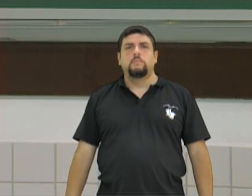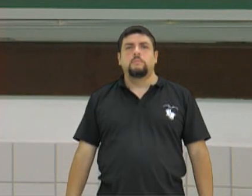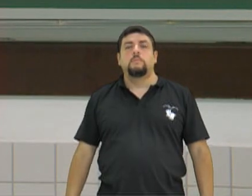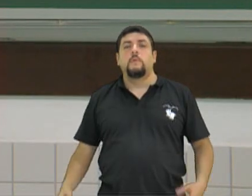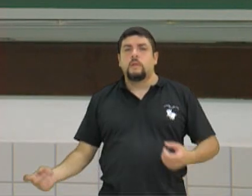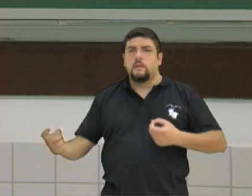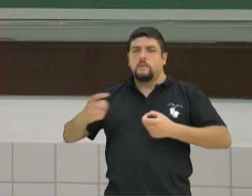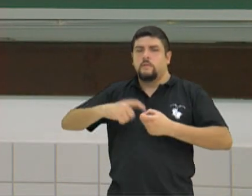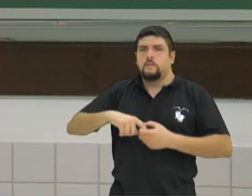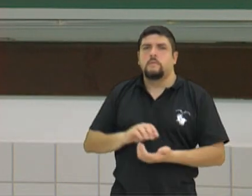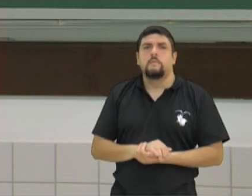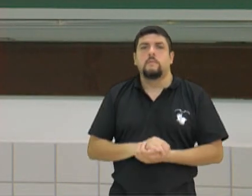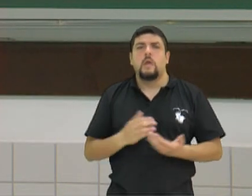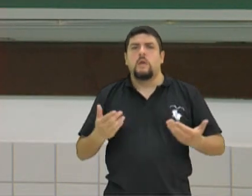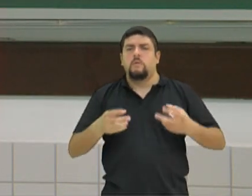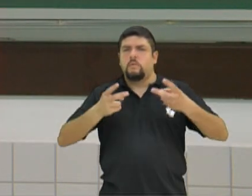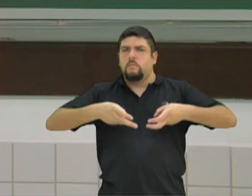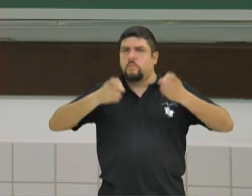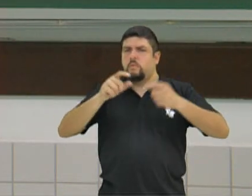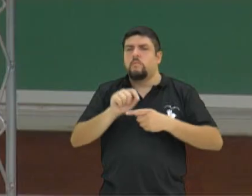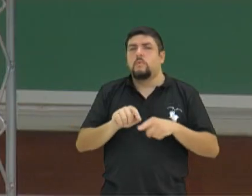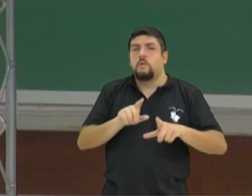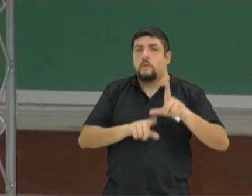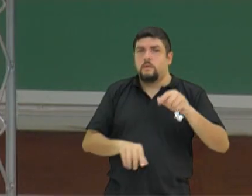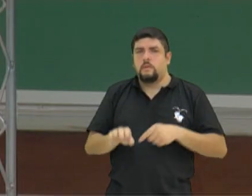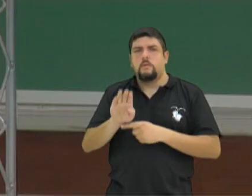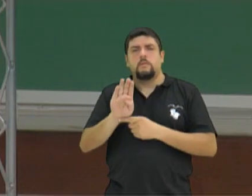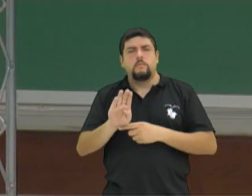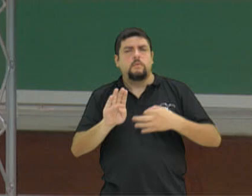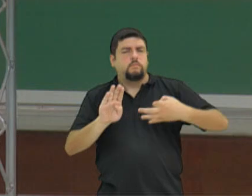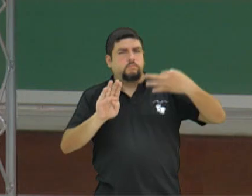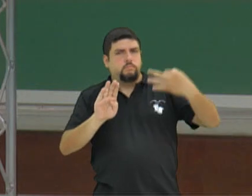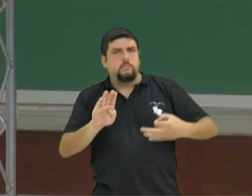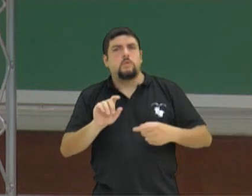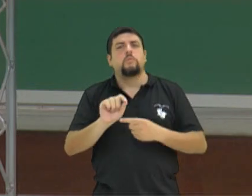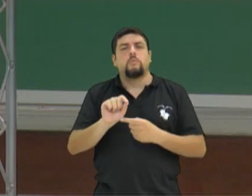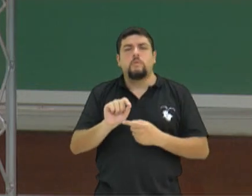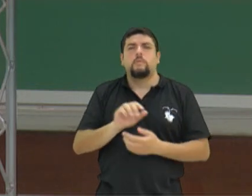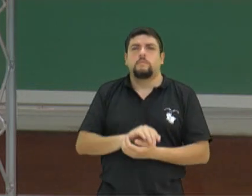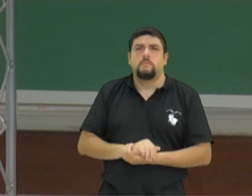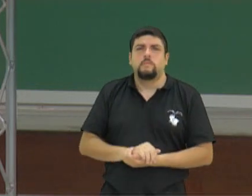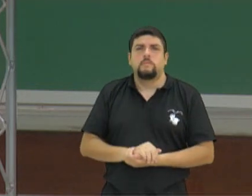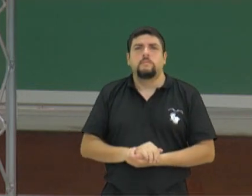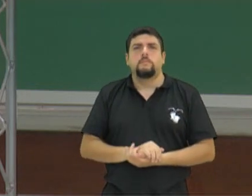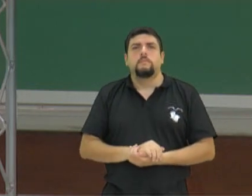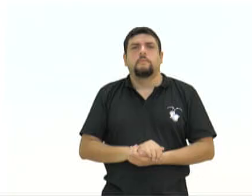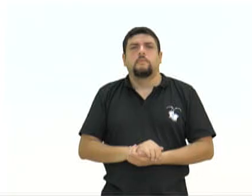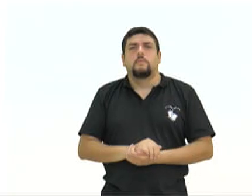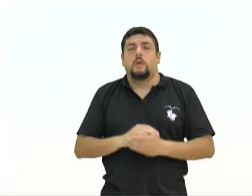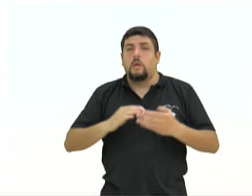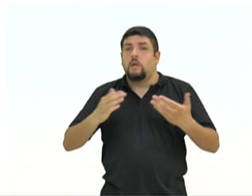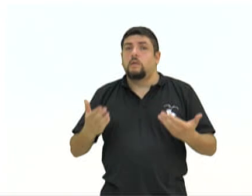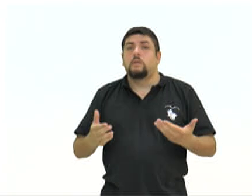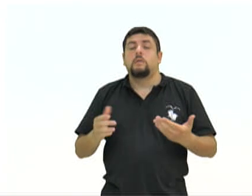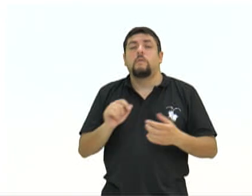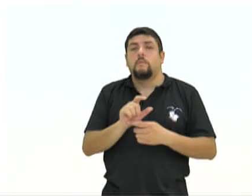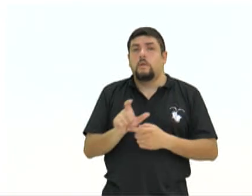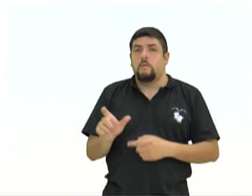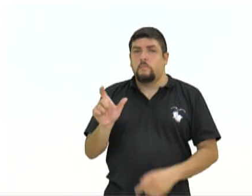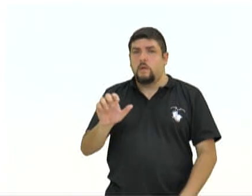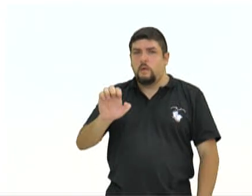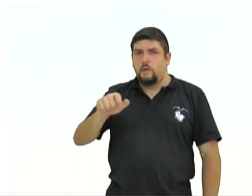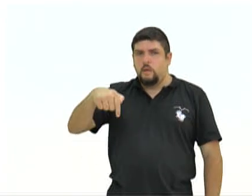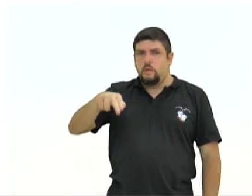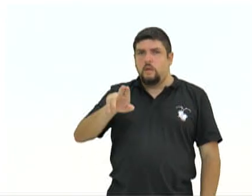E retornando então, galera, observem que quem assinalou a letra B, né, conseguiu acertar mais essa questão. Né? Então, a gente tem ali que a